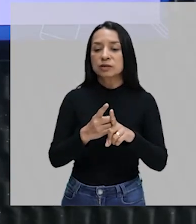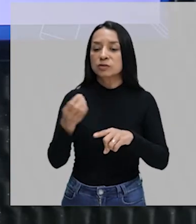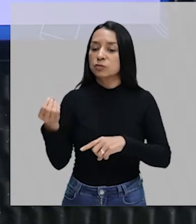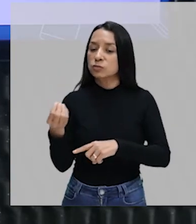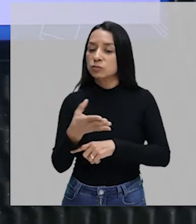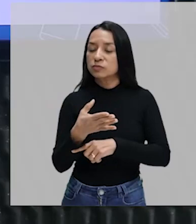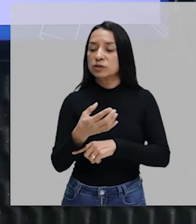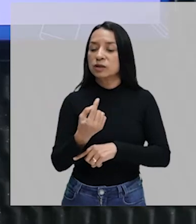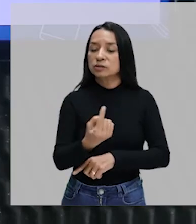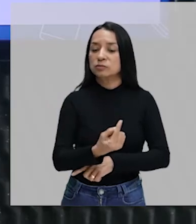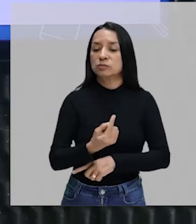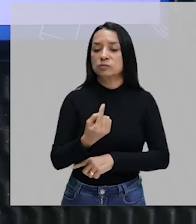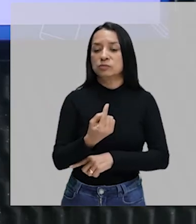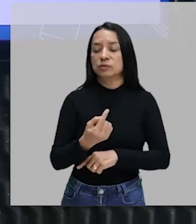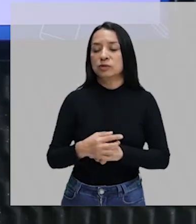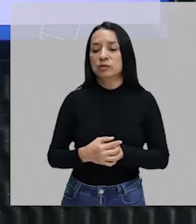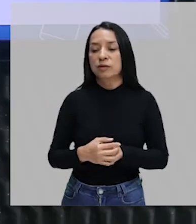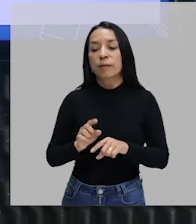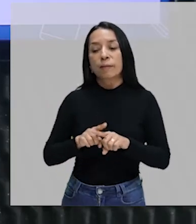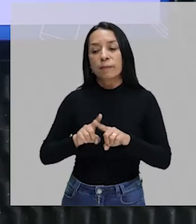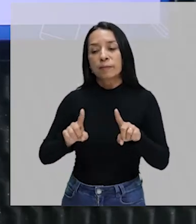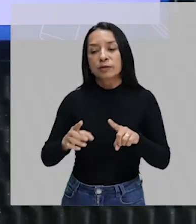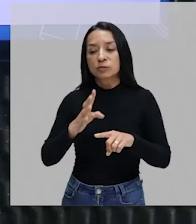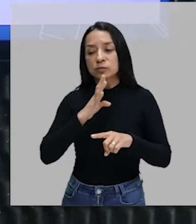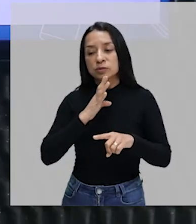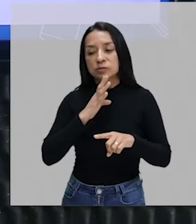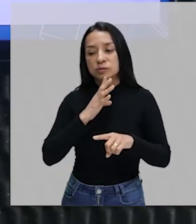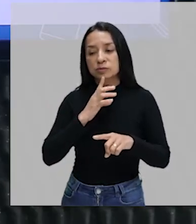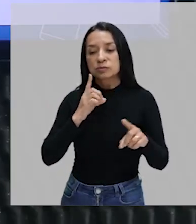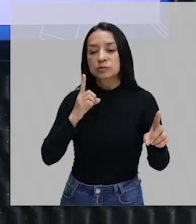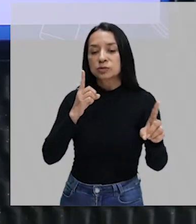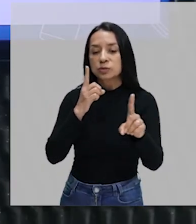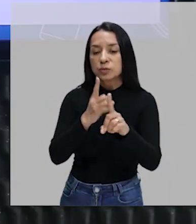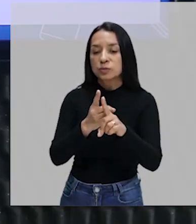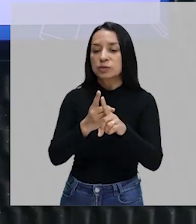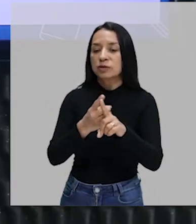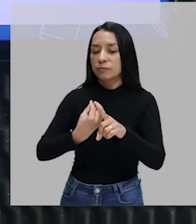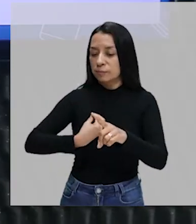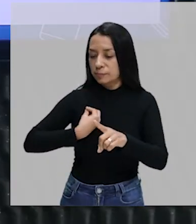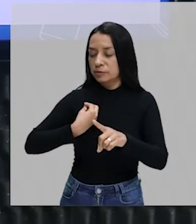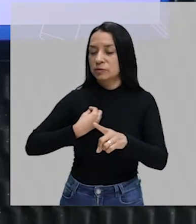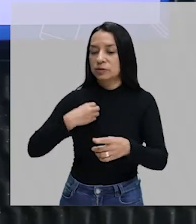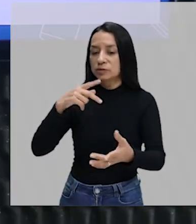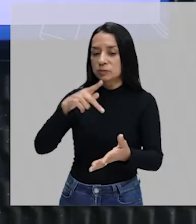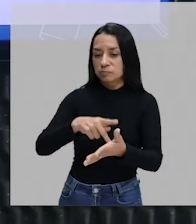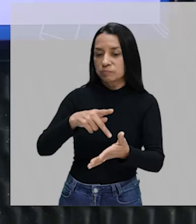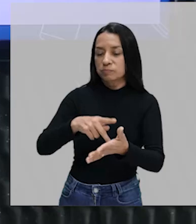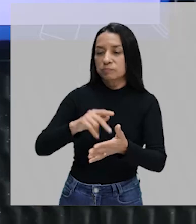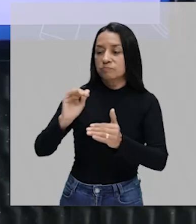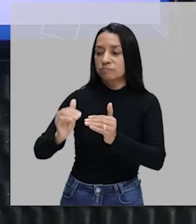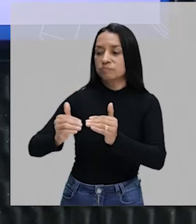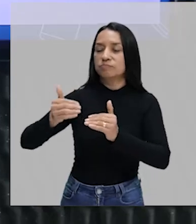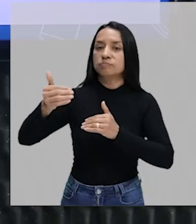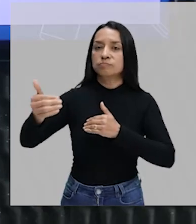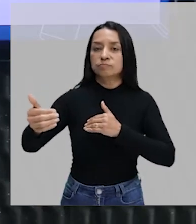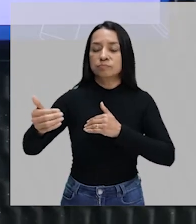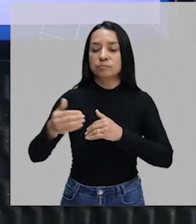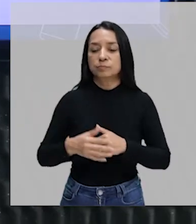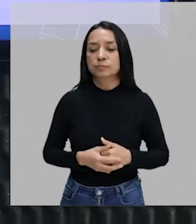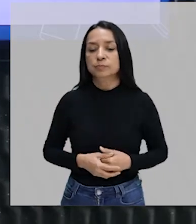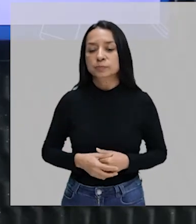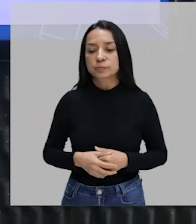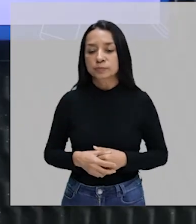para o sujeito. No entanto, este conhecimento já se encontrava presente na própria realidade